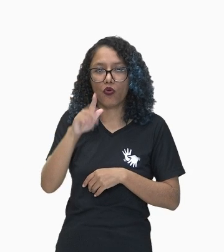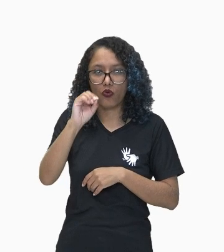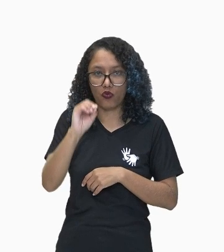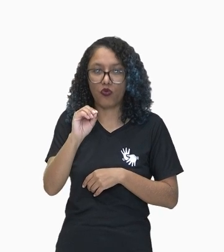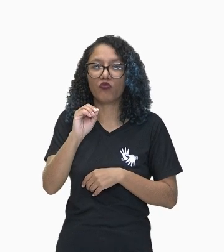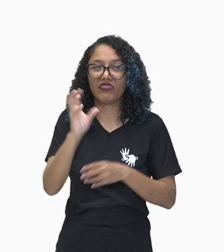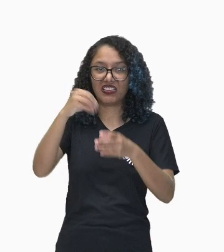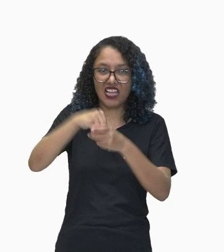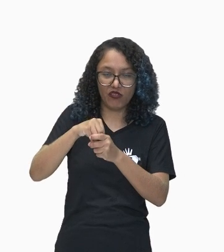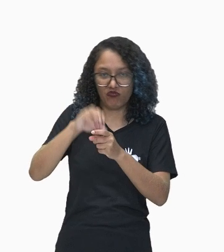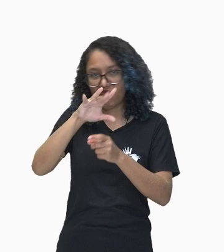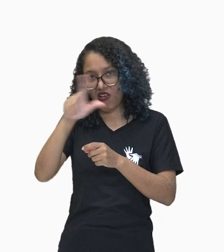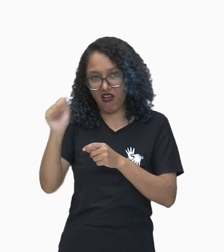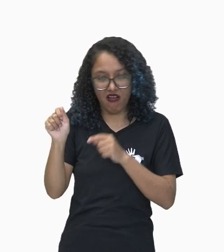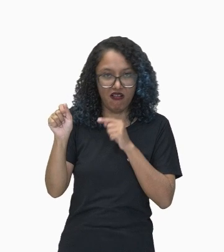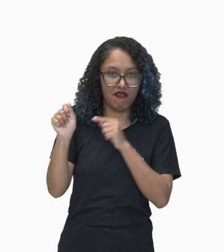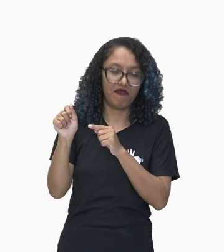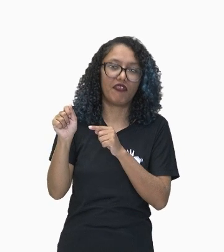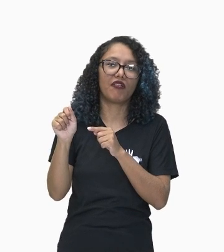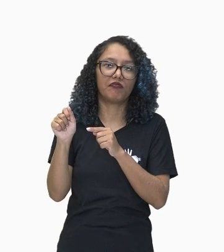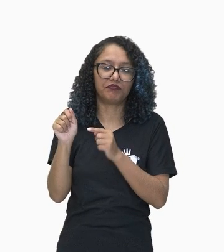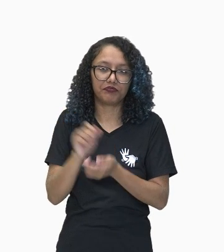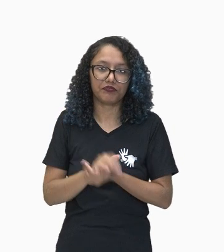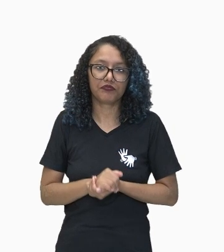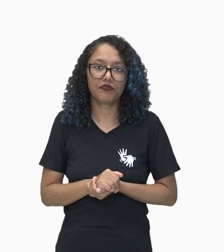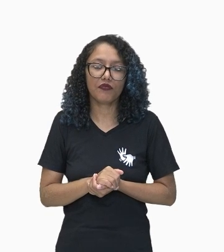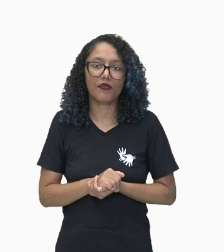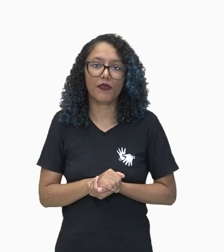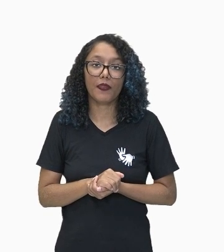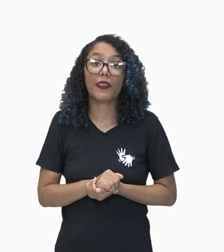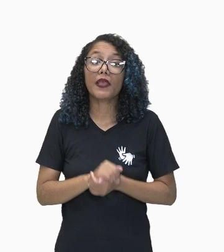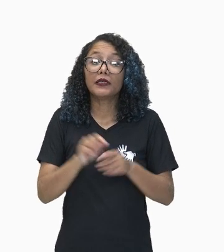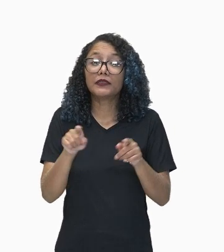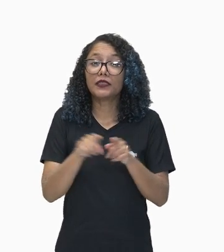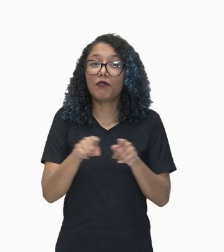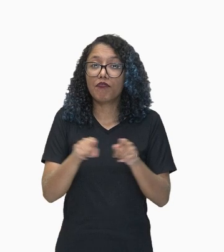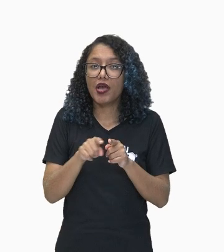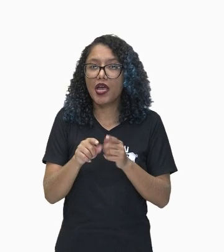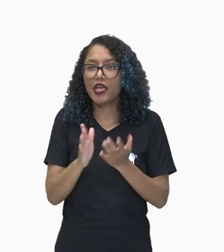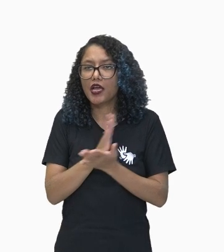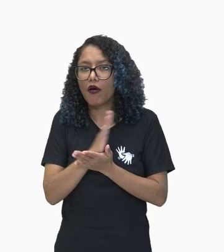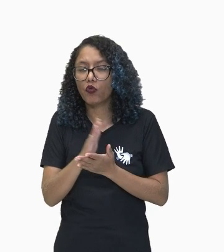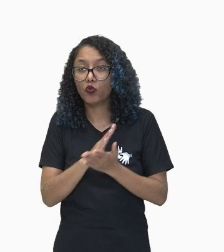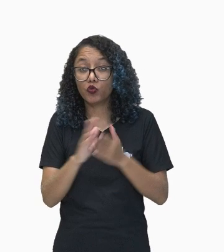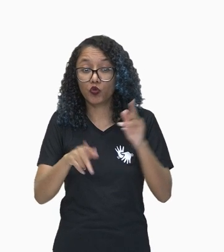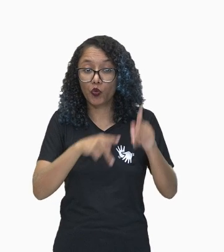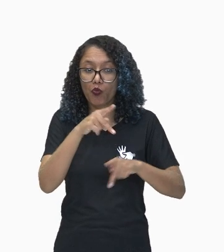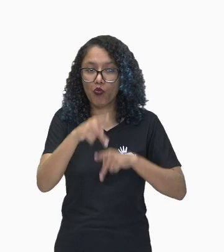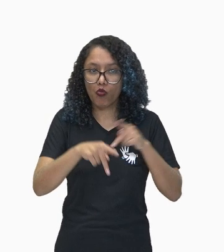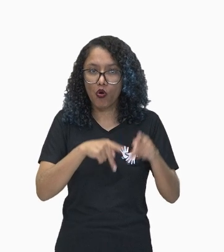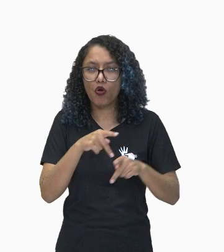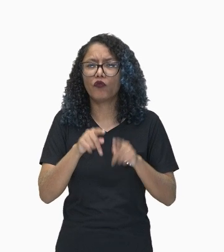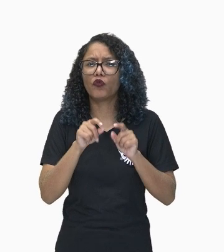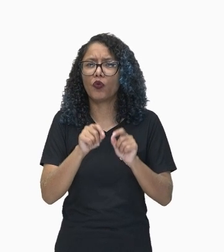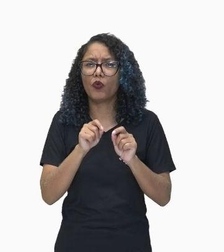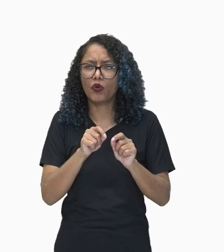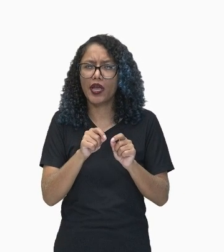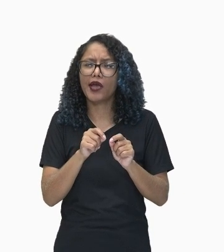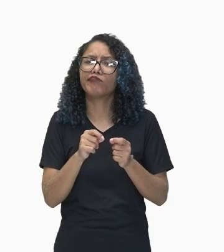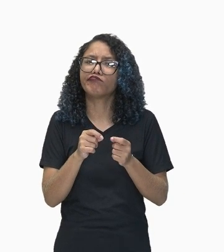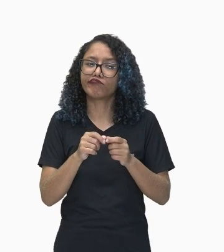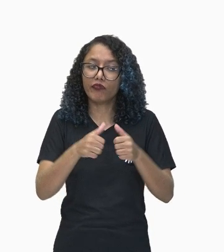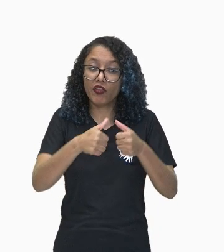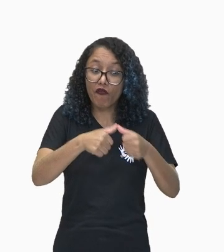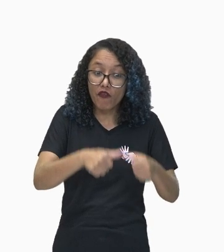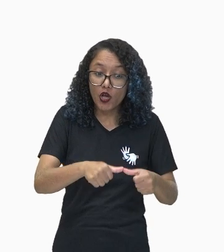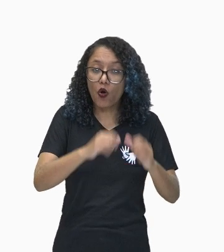africano. Agora, muitos povos, gente, eles acabaram aí se instalando, né, aí nessas margens dos